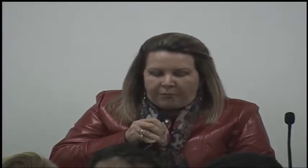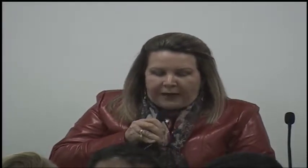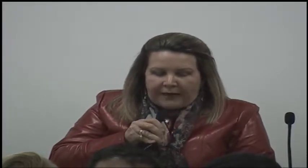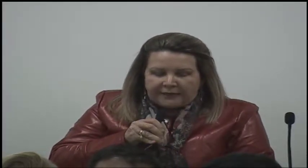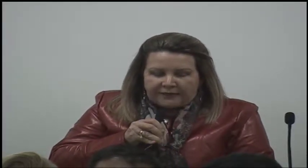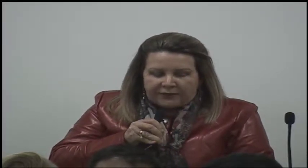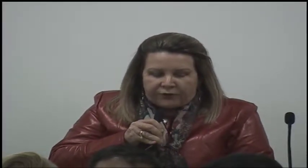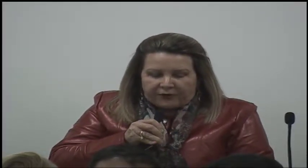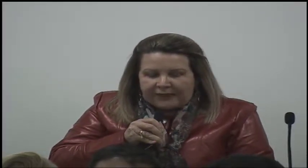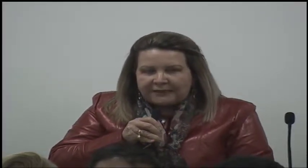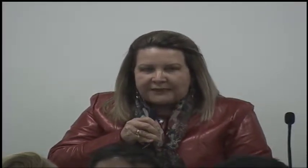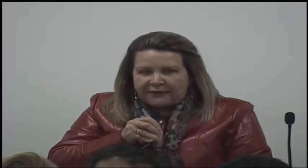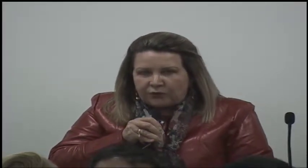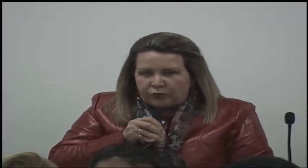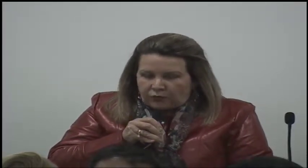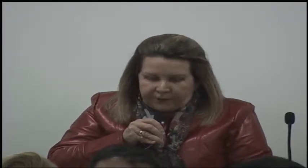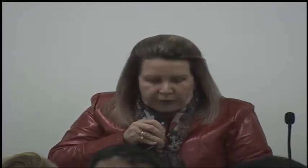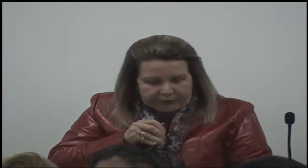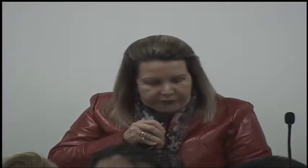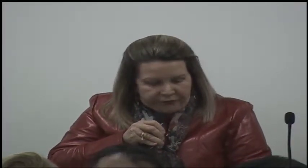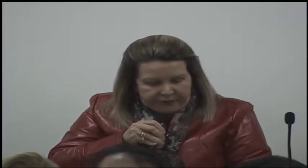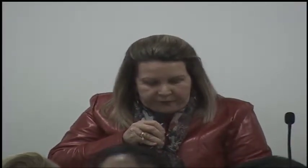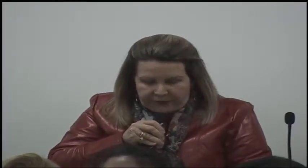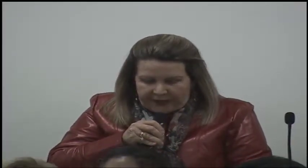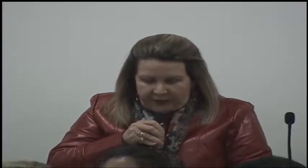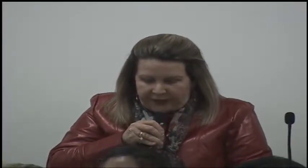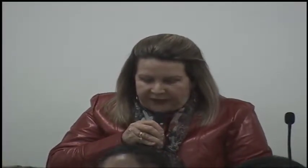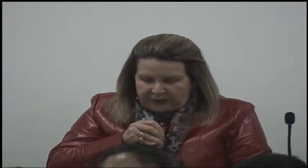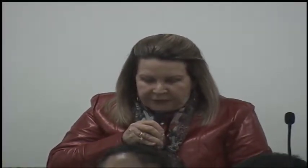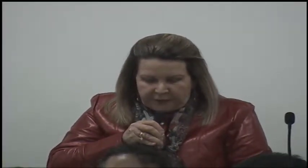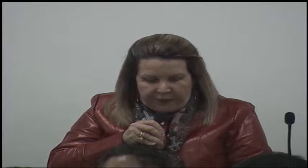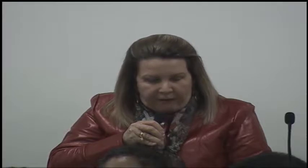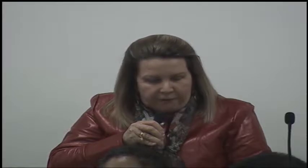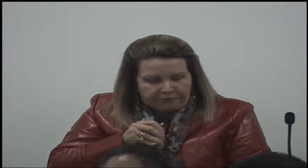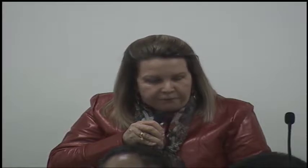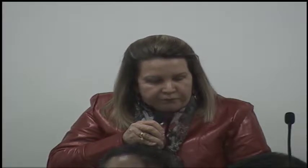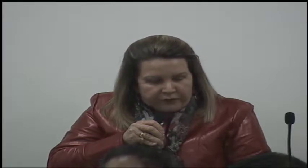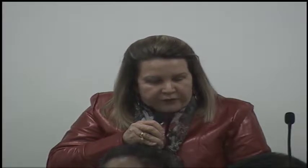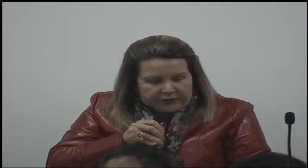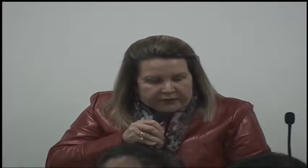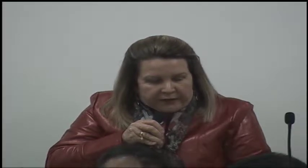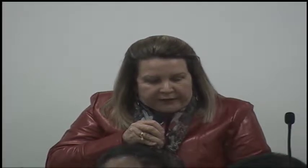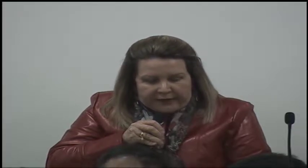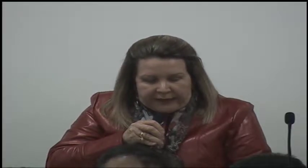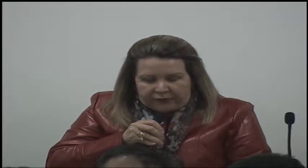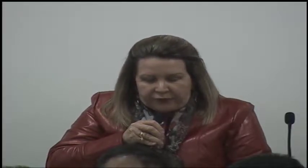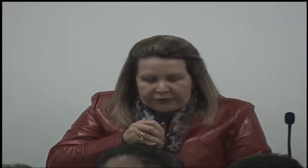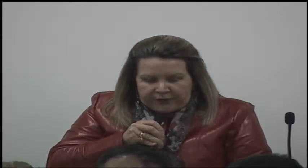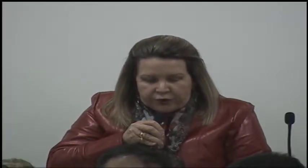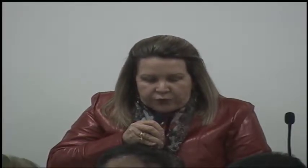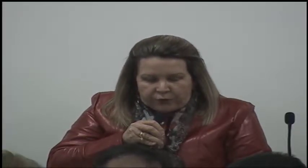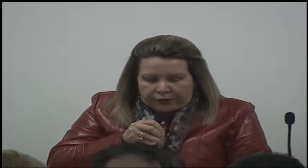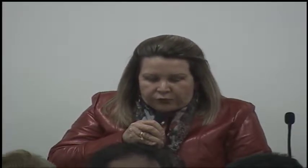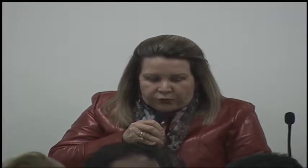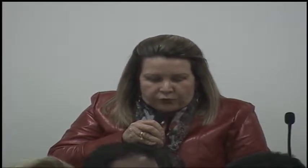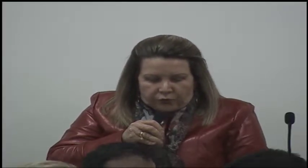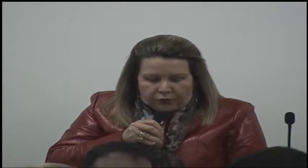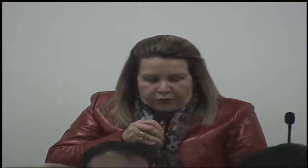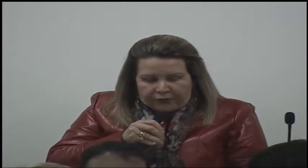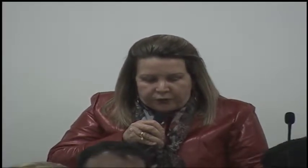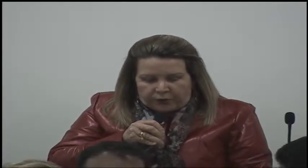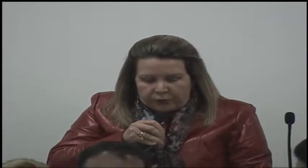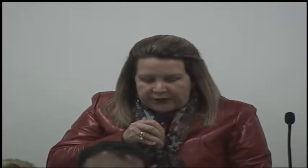ficou mais fortalecido quando eu vim aqui pra câmara municipal é eu não vejo muito